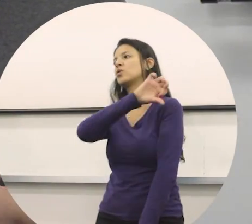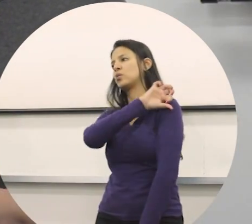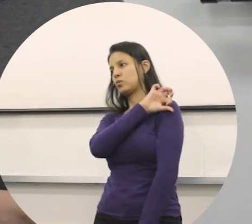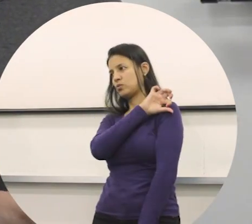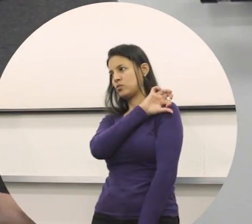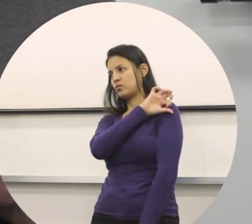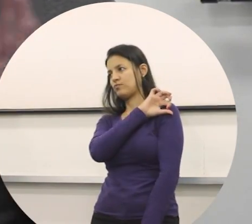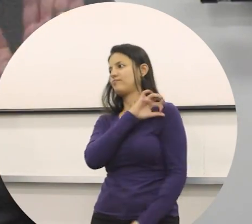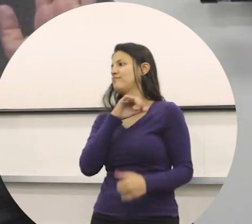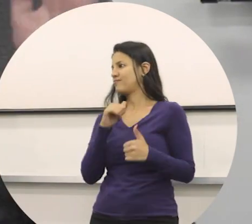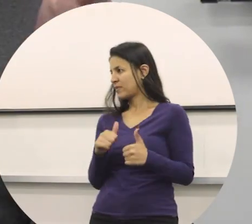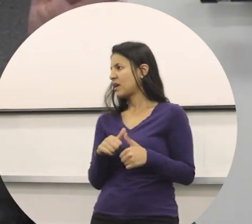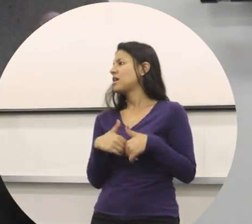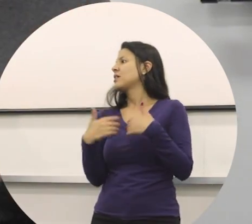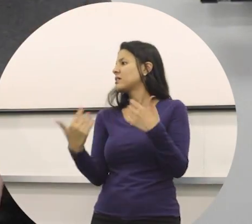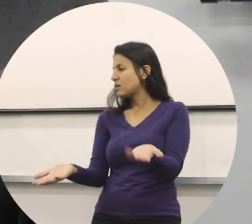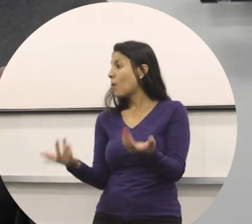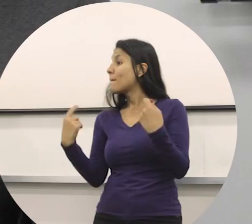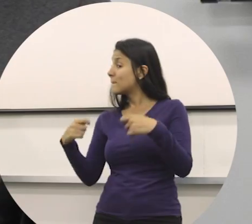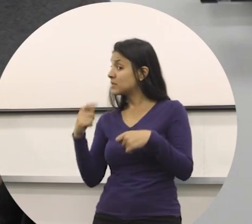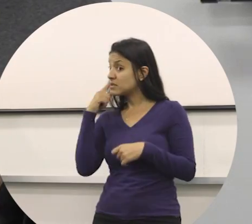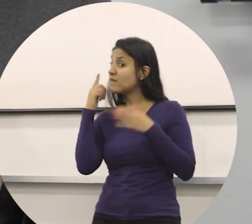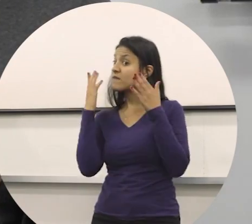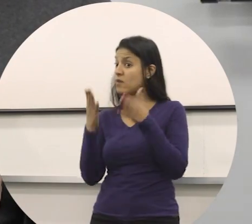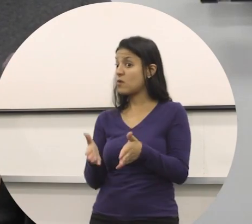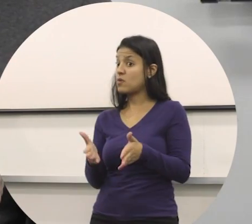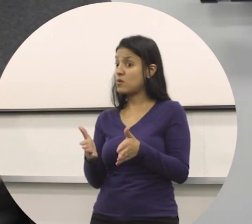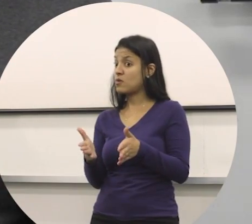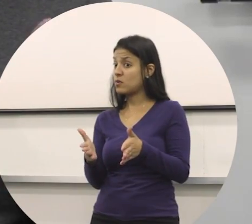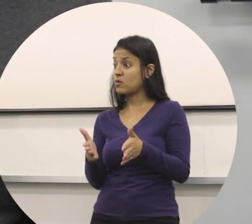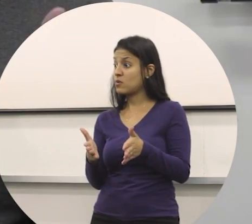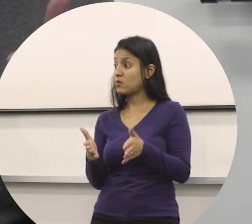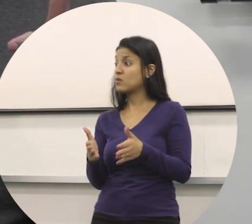Então, a gente tem que ter esse foco, né?